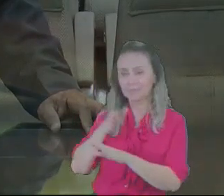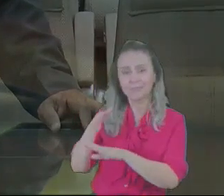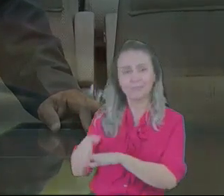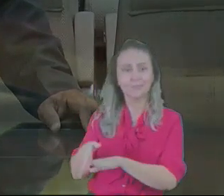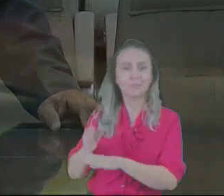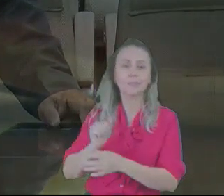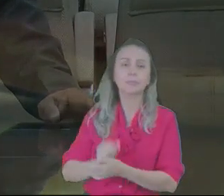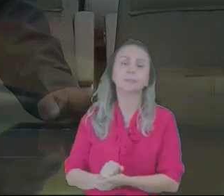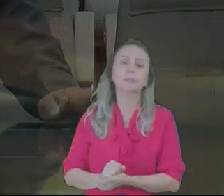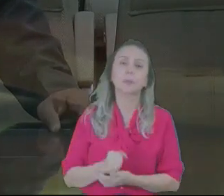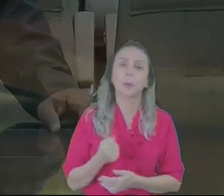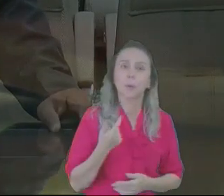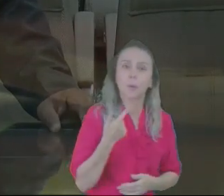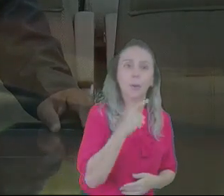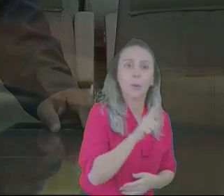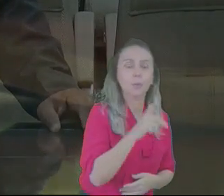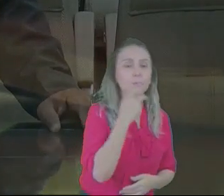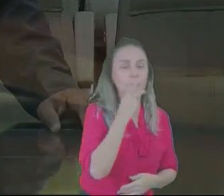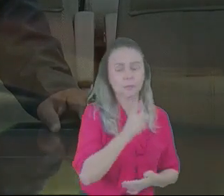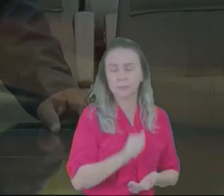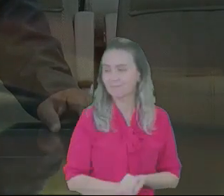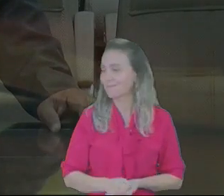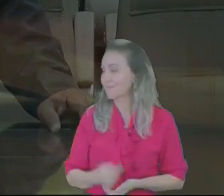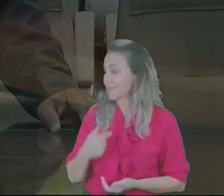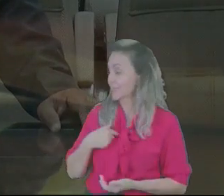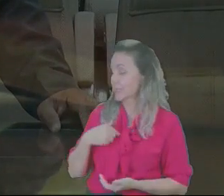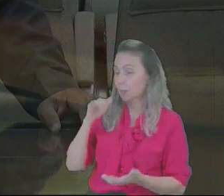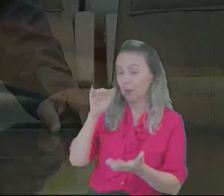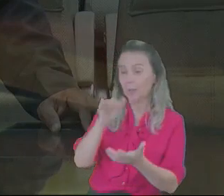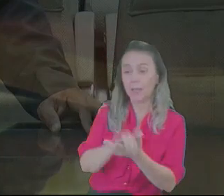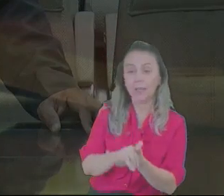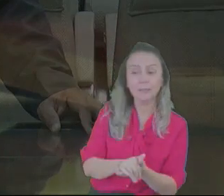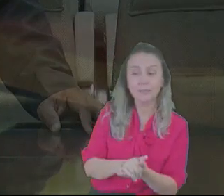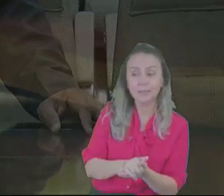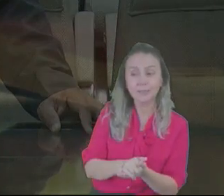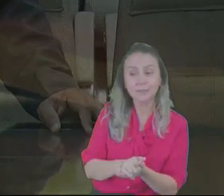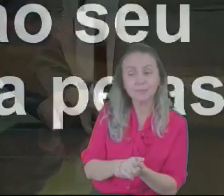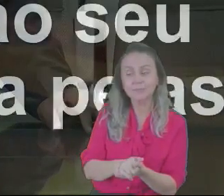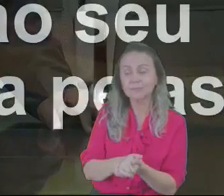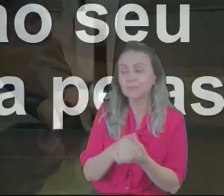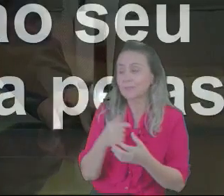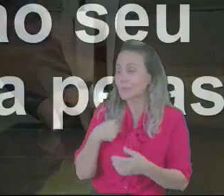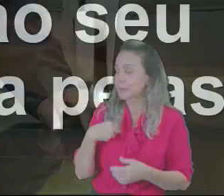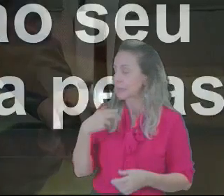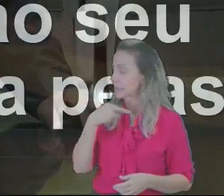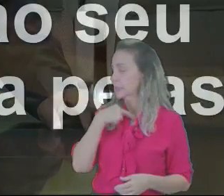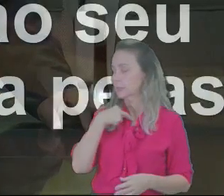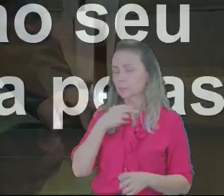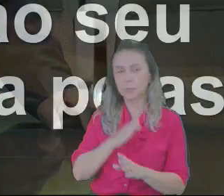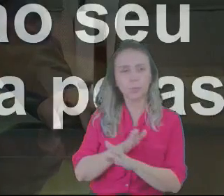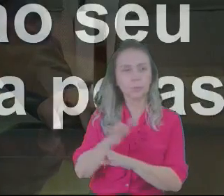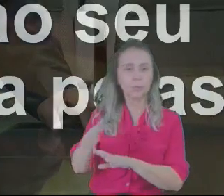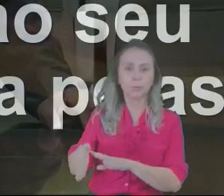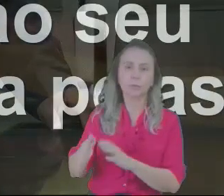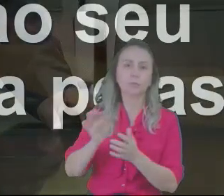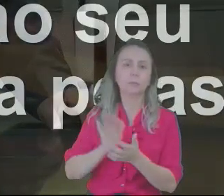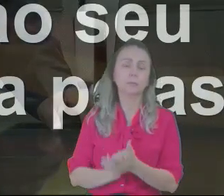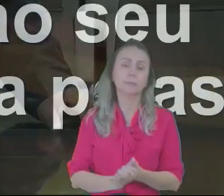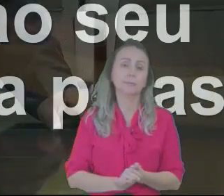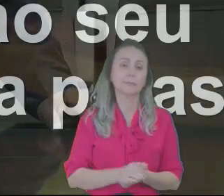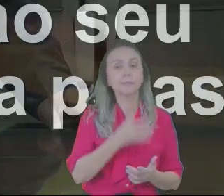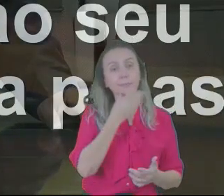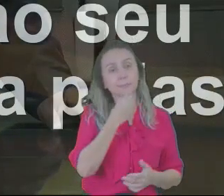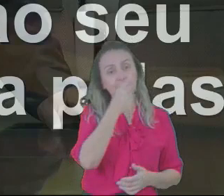um e outro disse casei-me com minha esposa e portanto não posso ir bom e voltando